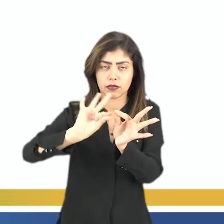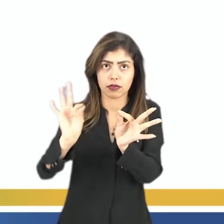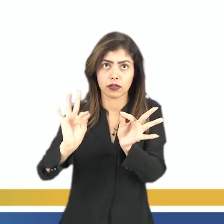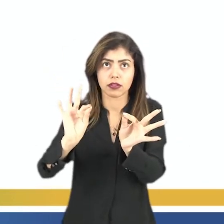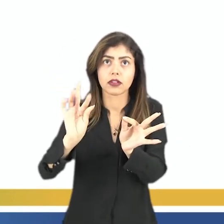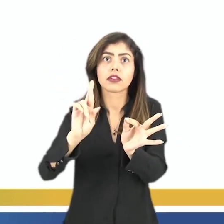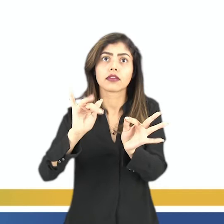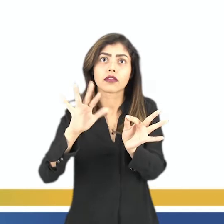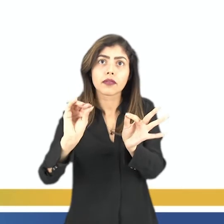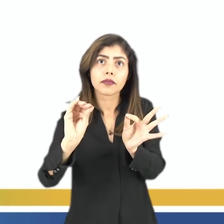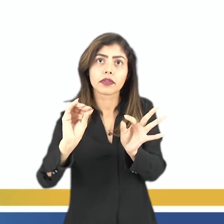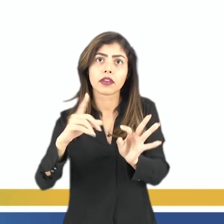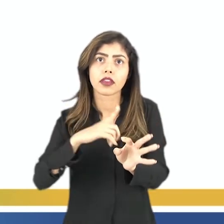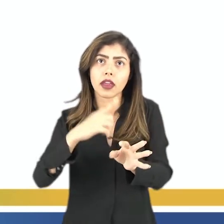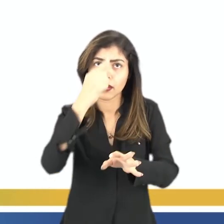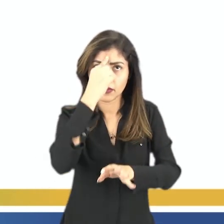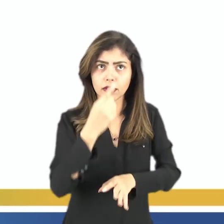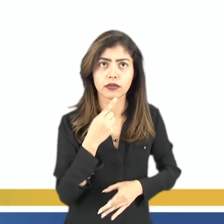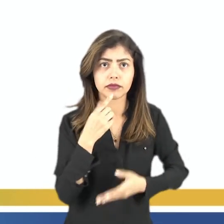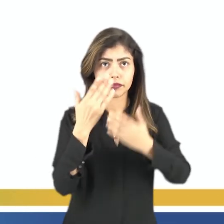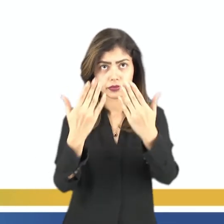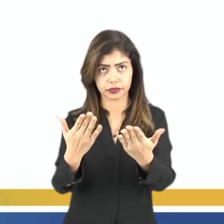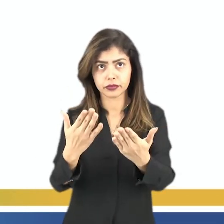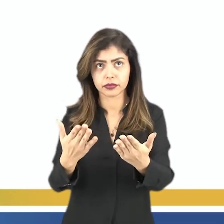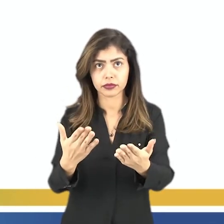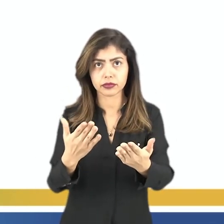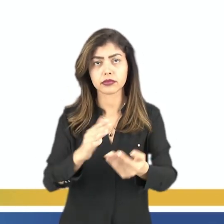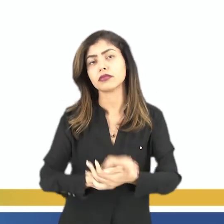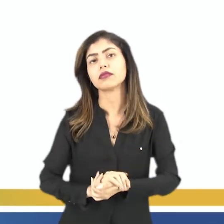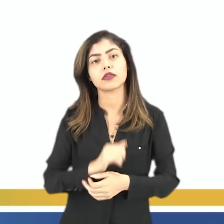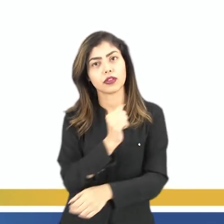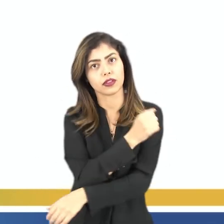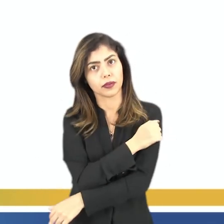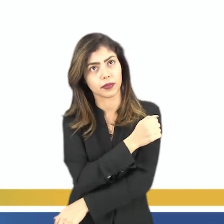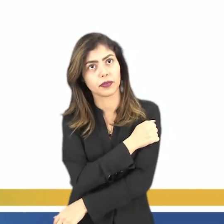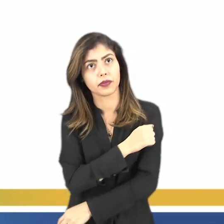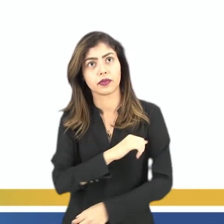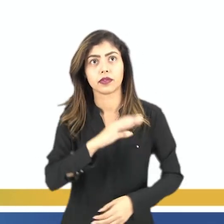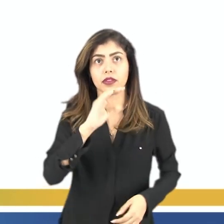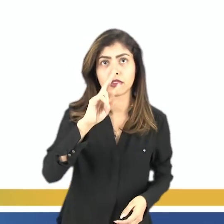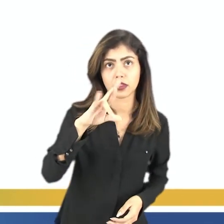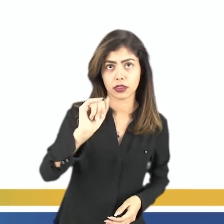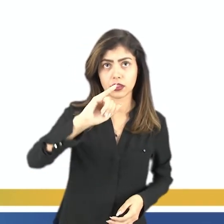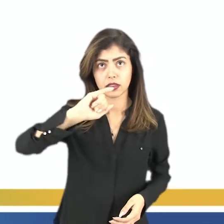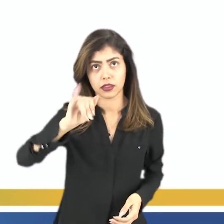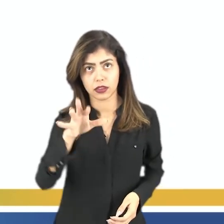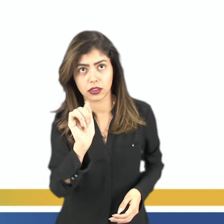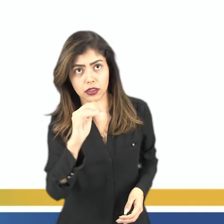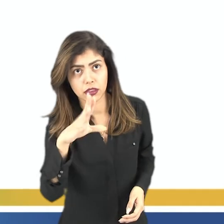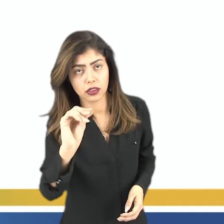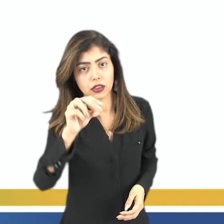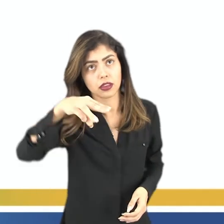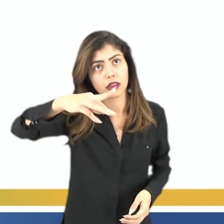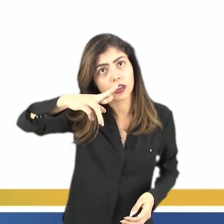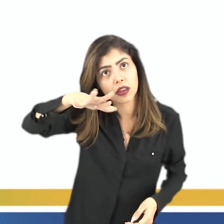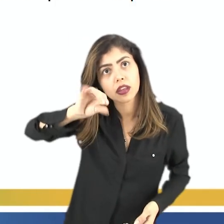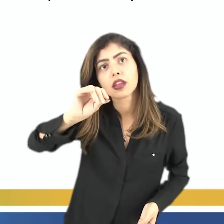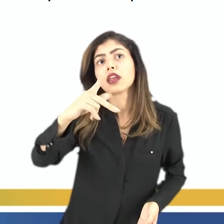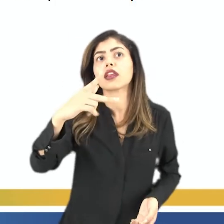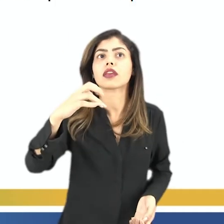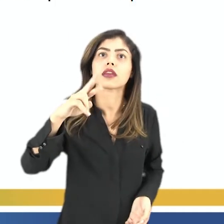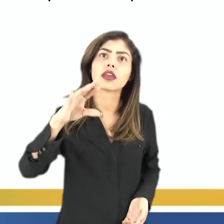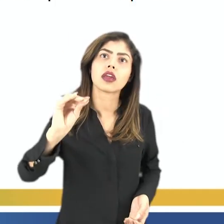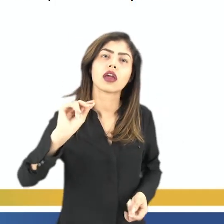cobre. E aí a gente tem as figuras que representam as ligações dos alunos. Tem a do Carlos, a do João, a do Mateus e a do